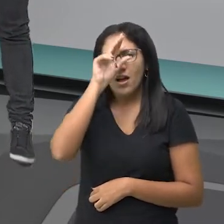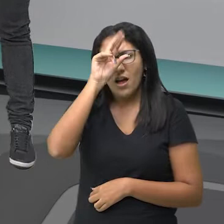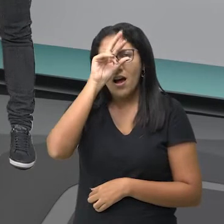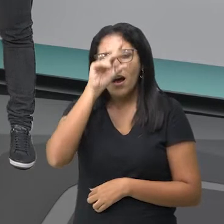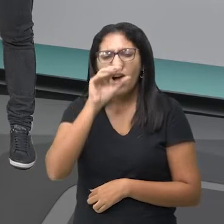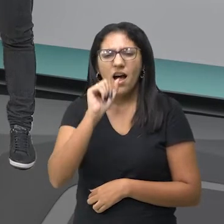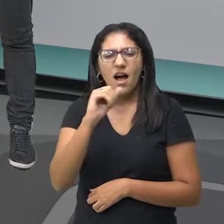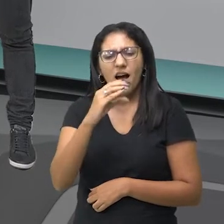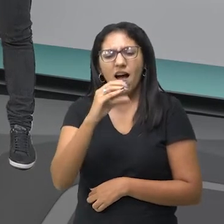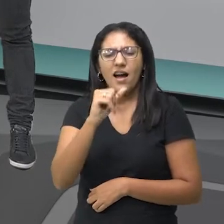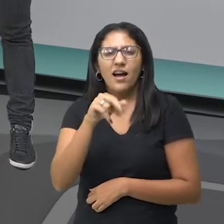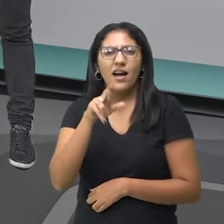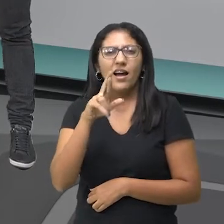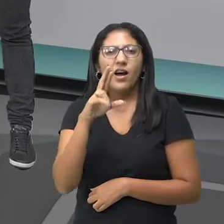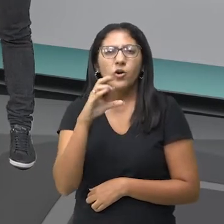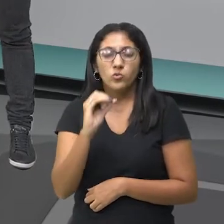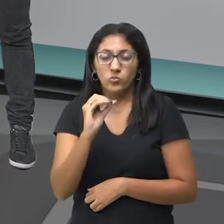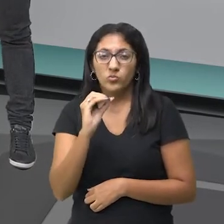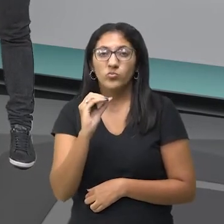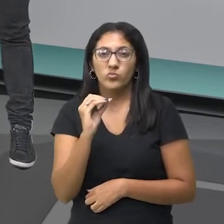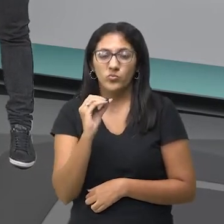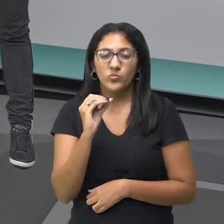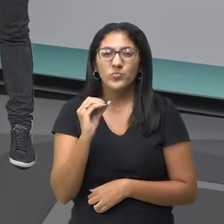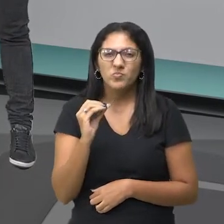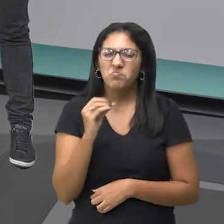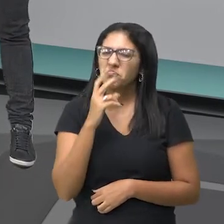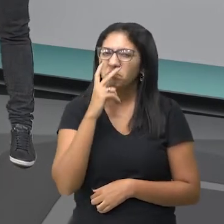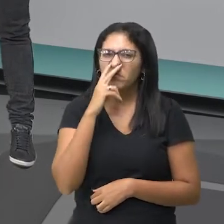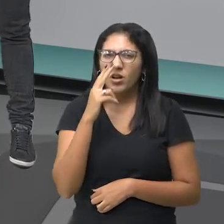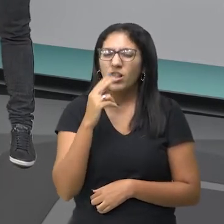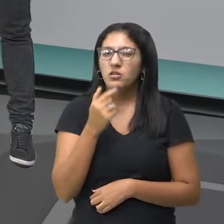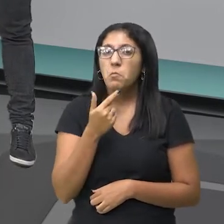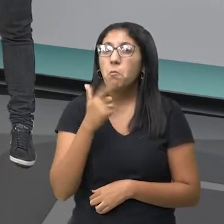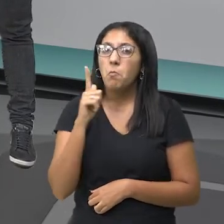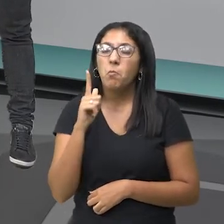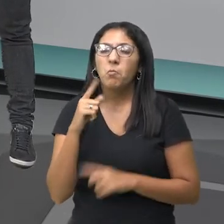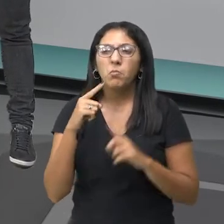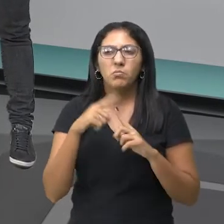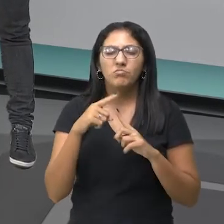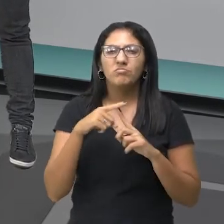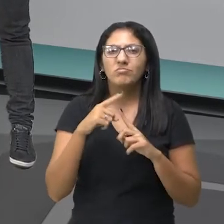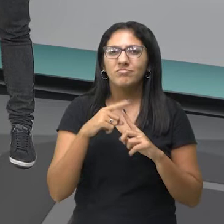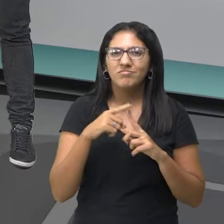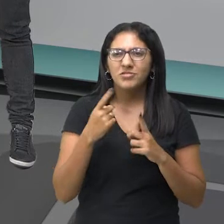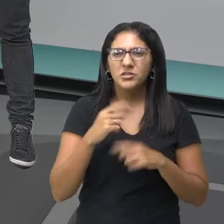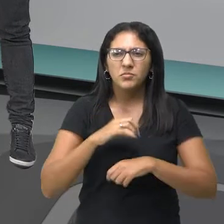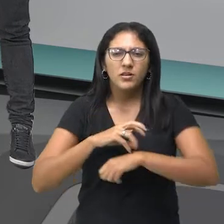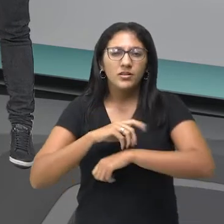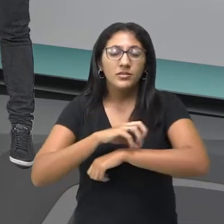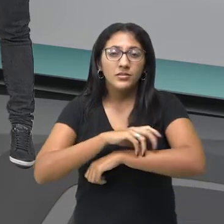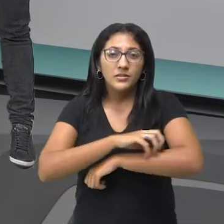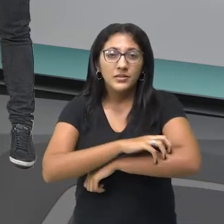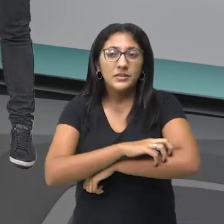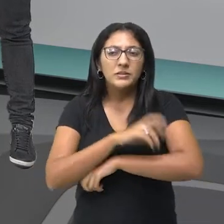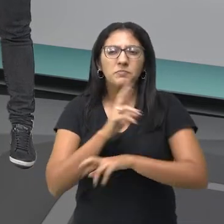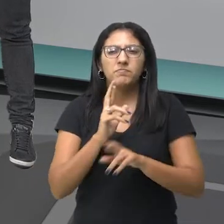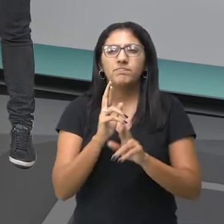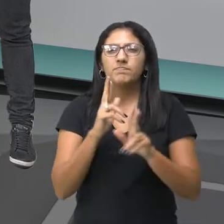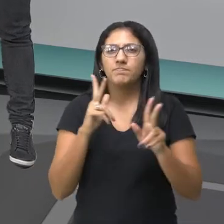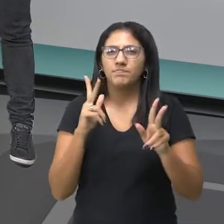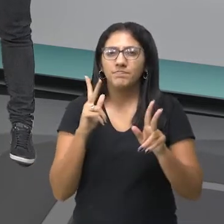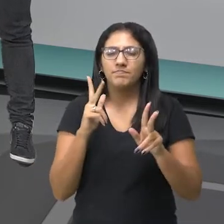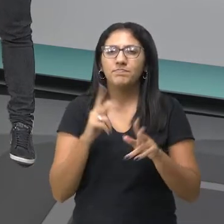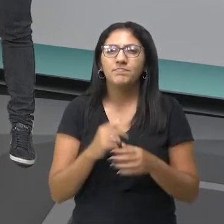aracnídeo. Diz Gonzaga, certo? Então perceba que configura, caracteriza ali a aranha, aquele animal, a do